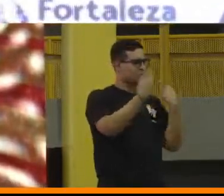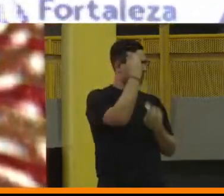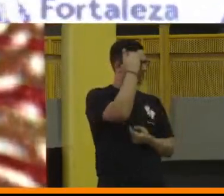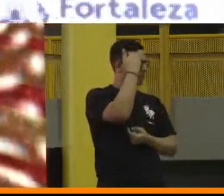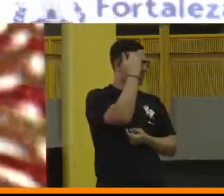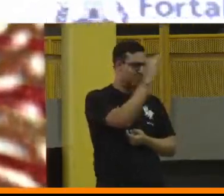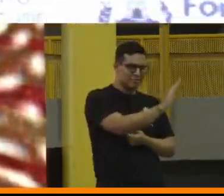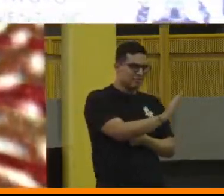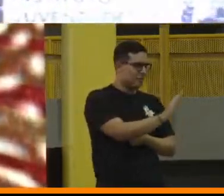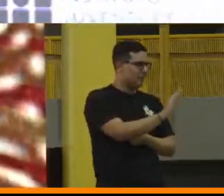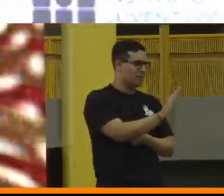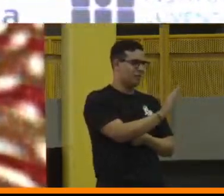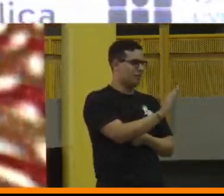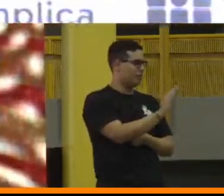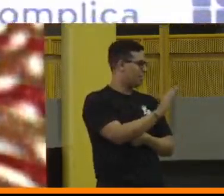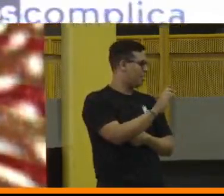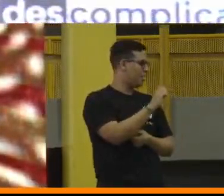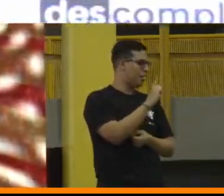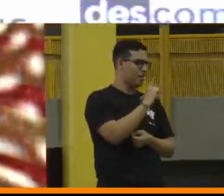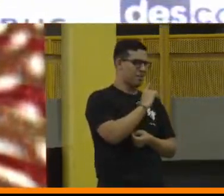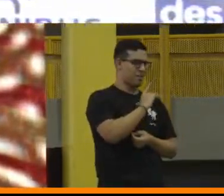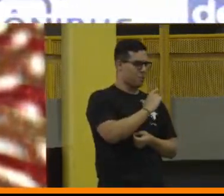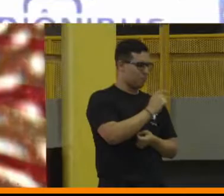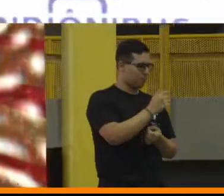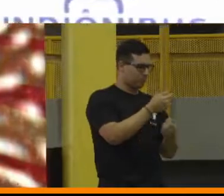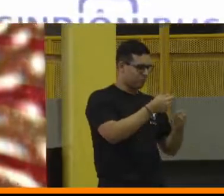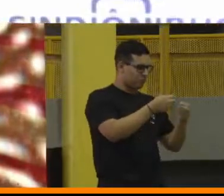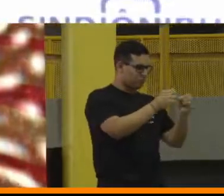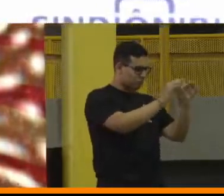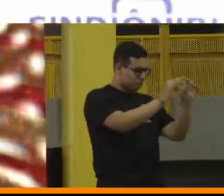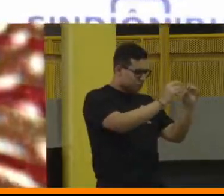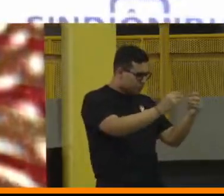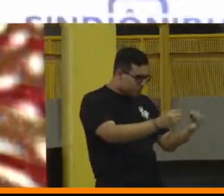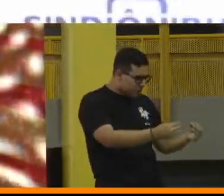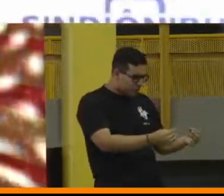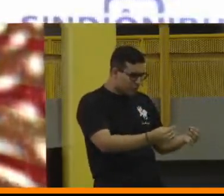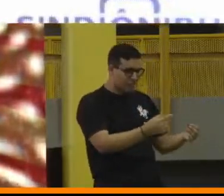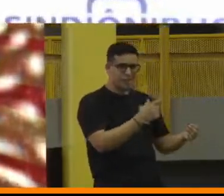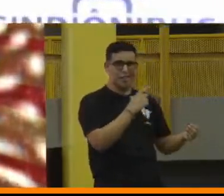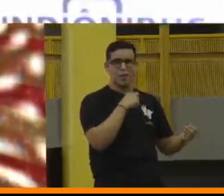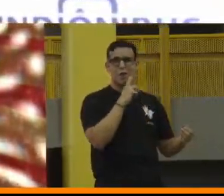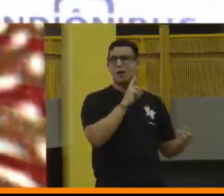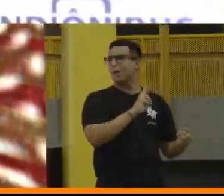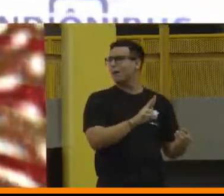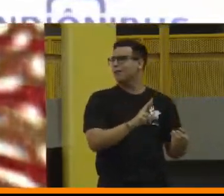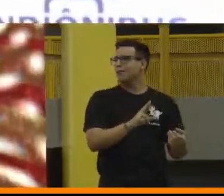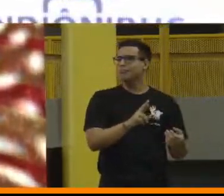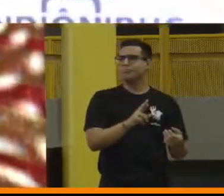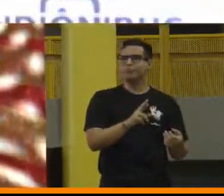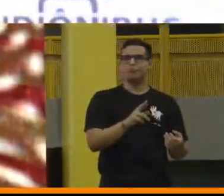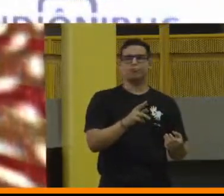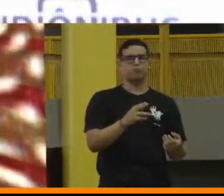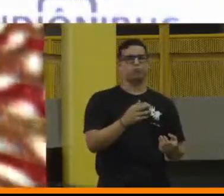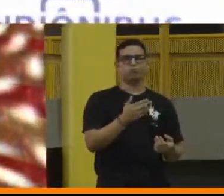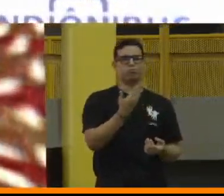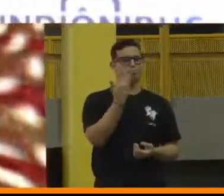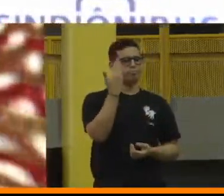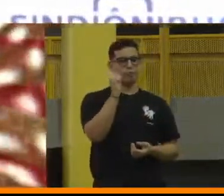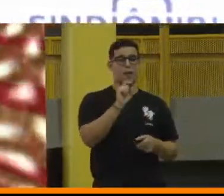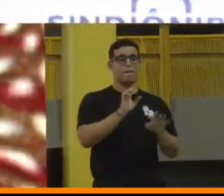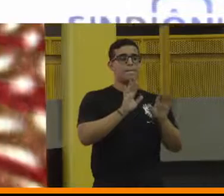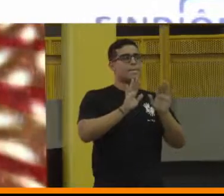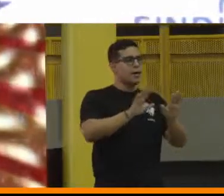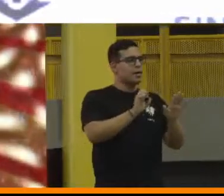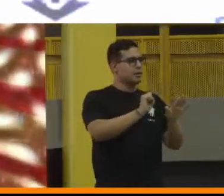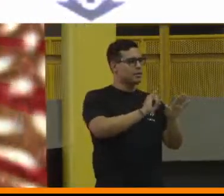fazendo, boto uma fórmula lá, chega uma resposta, às vezes eu até acerto. Mas se você me perguntar,